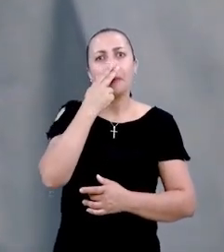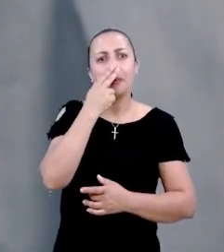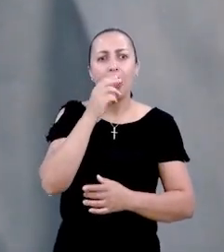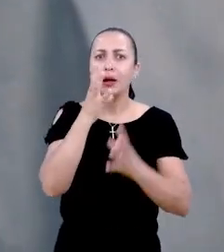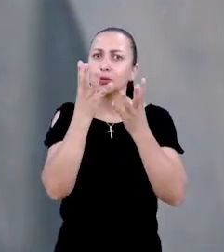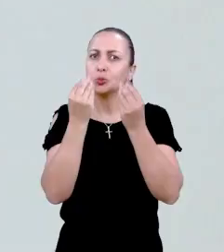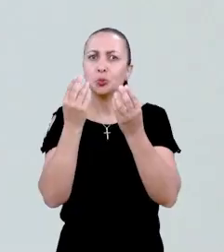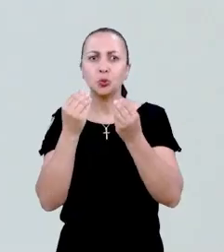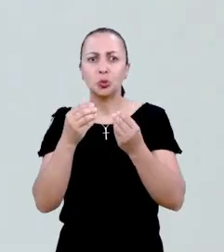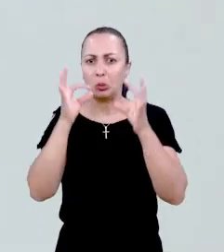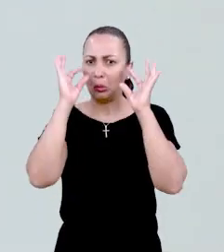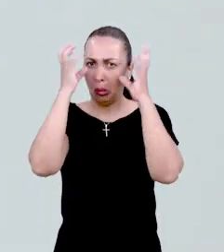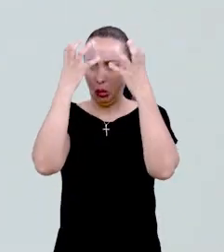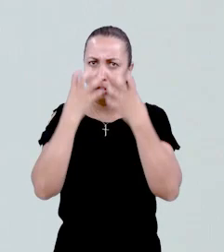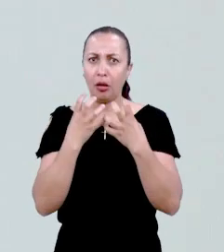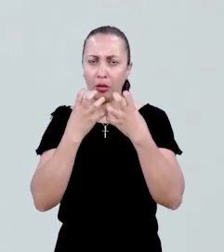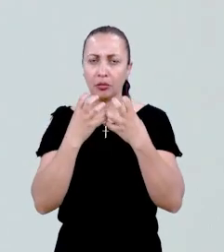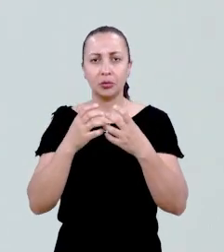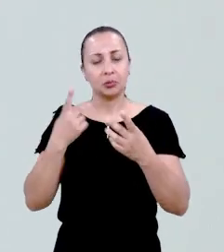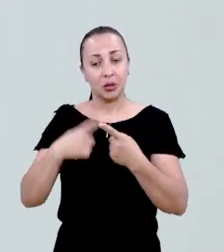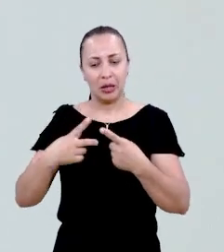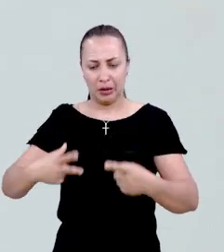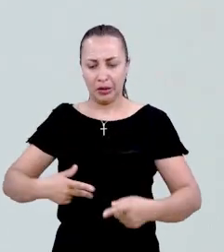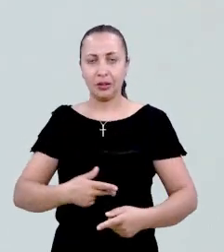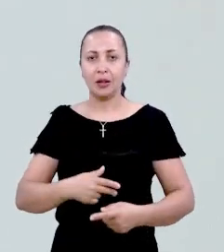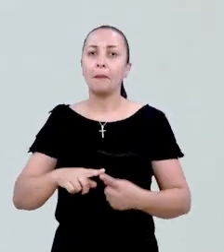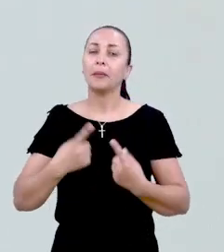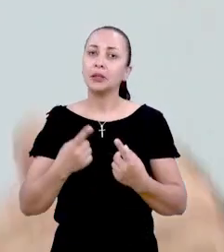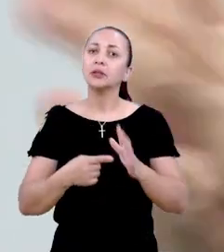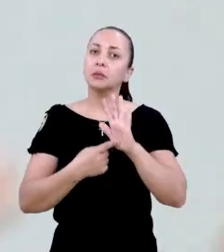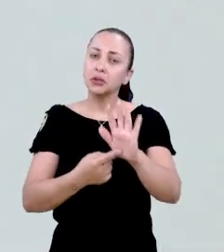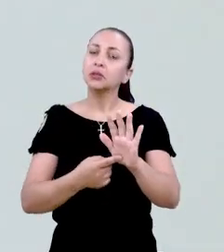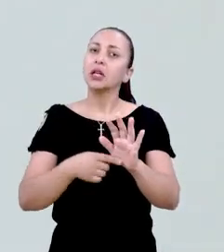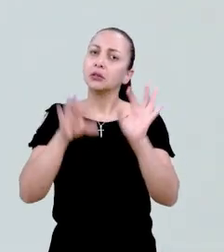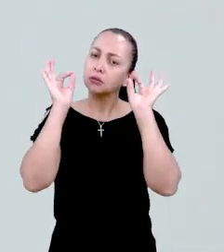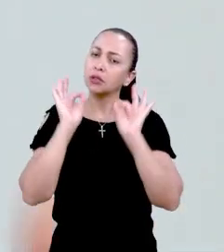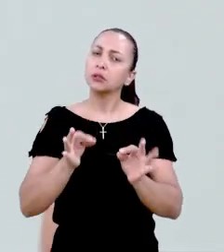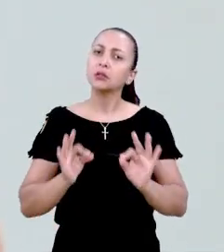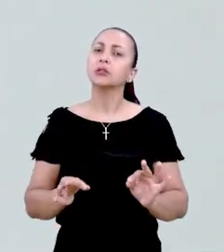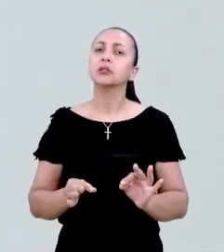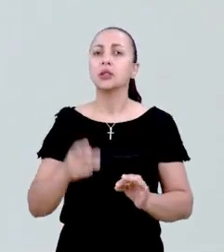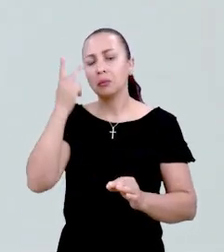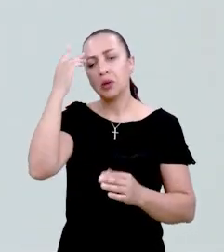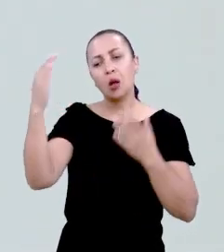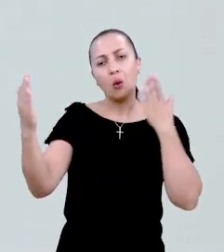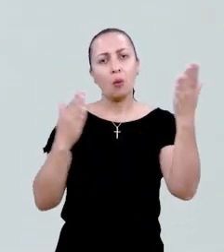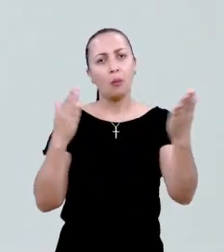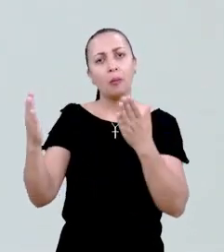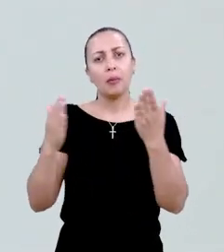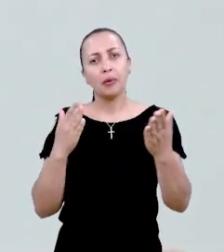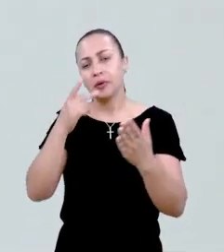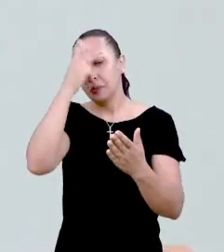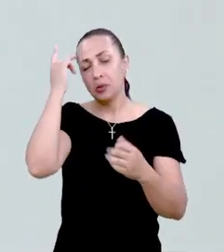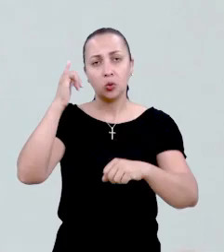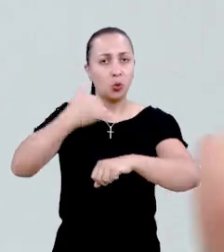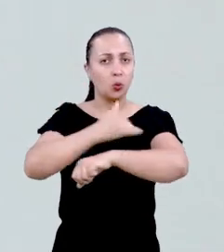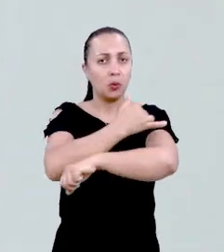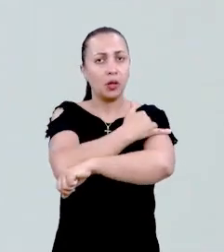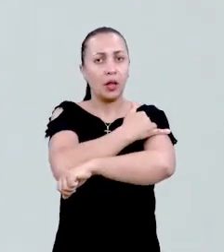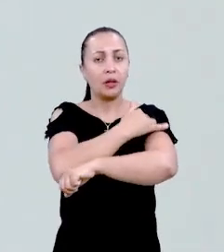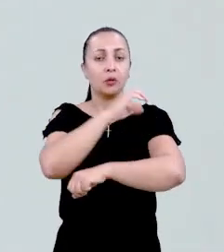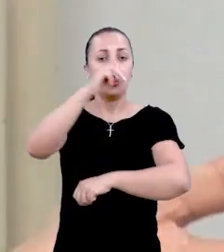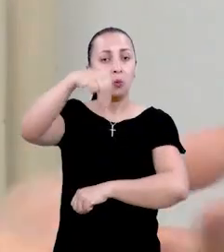intervenção cirúrgica, mas ela tem se mostrado muito mais eficaz quando você compara indivíduos com